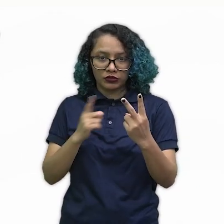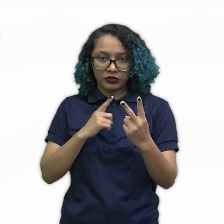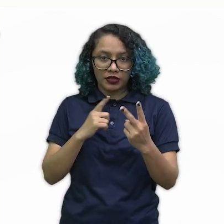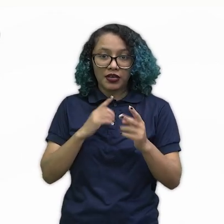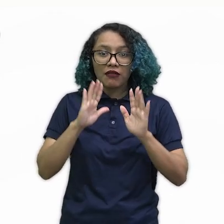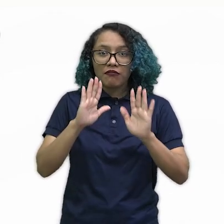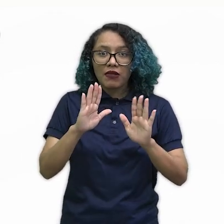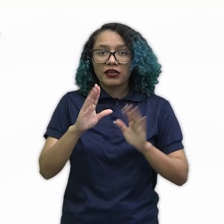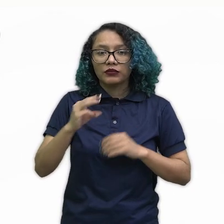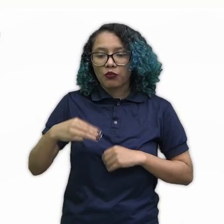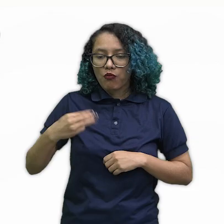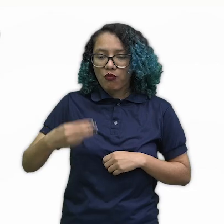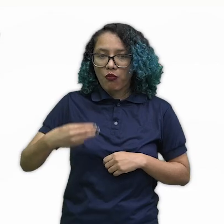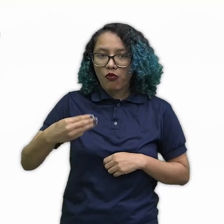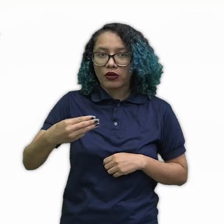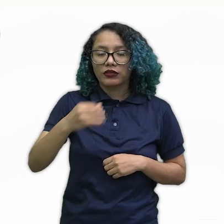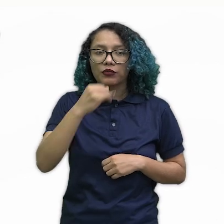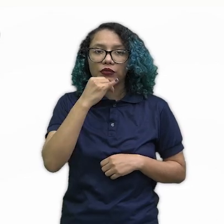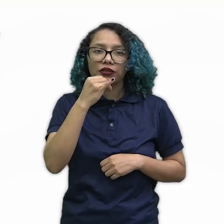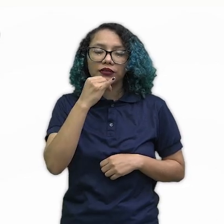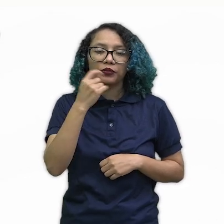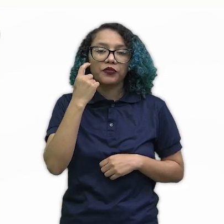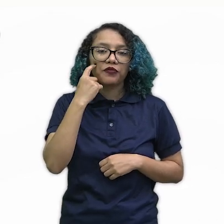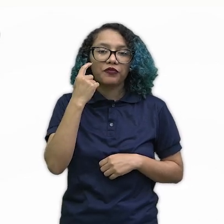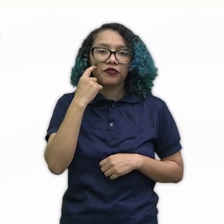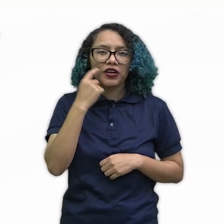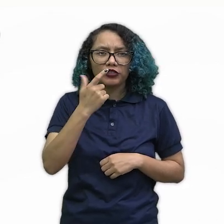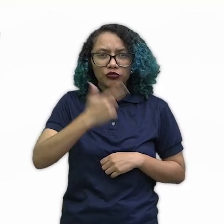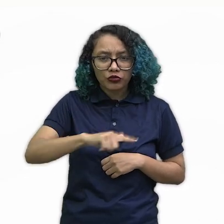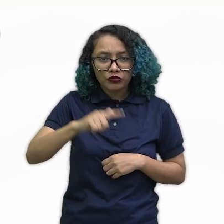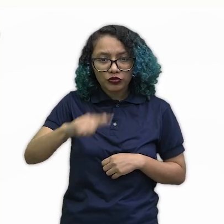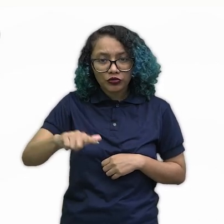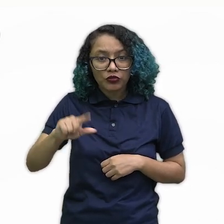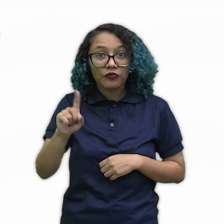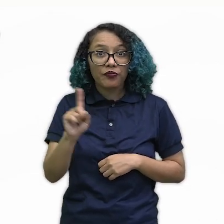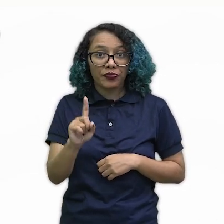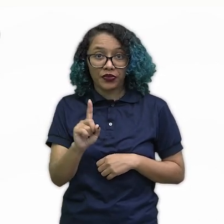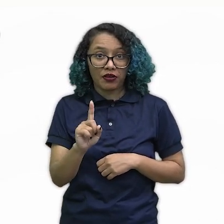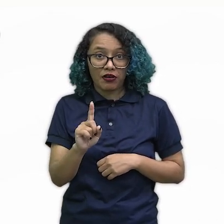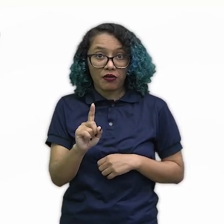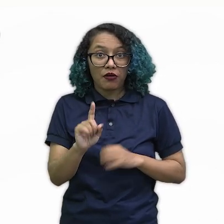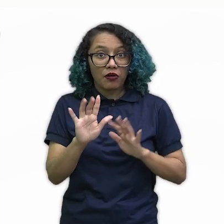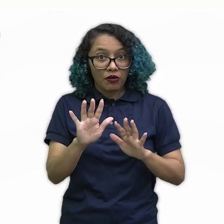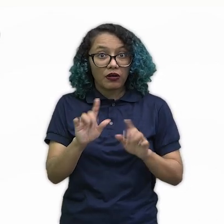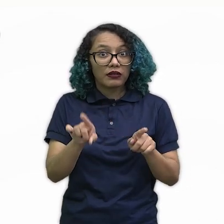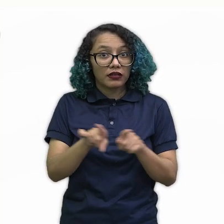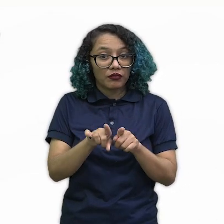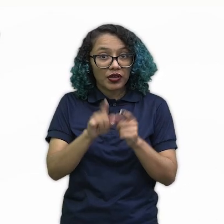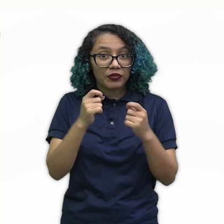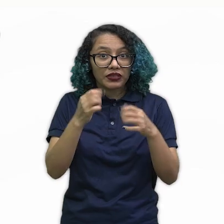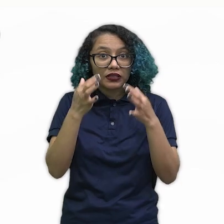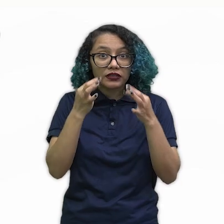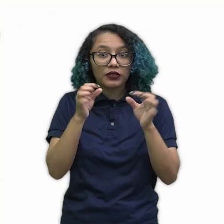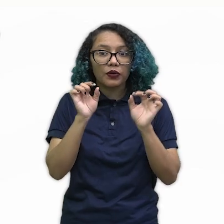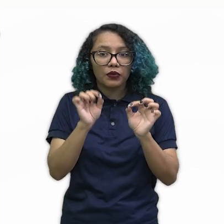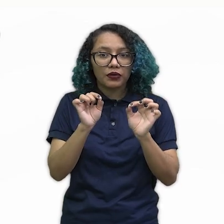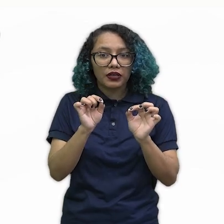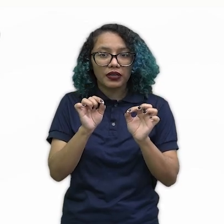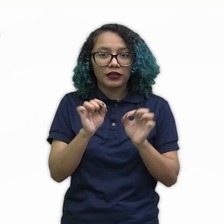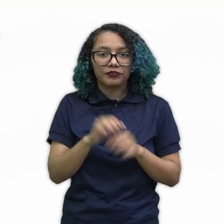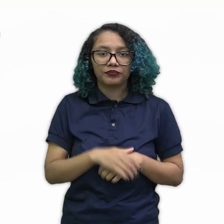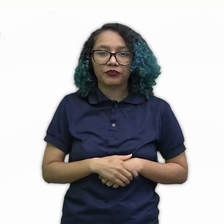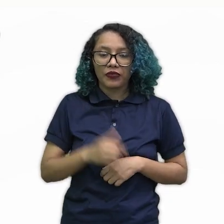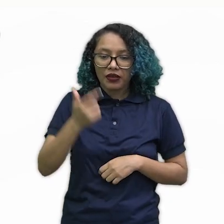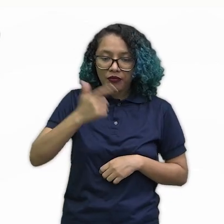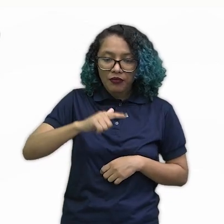pessoal, não é somente você verificar quem se repete. É você verificar quem se repete